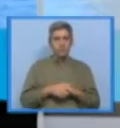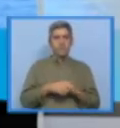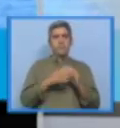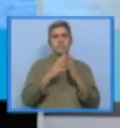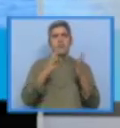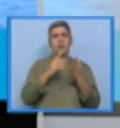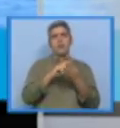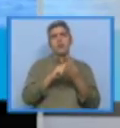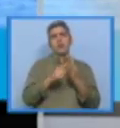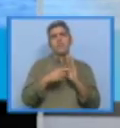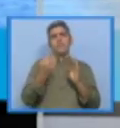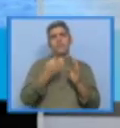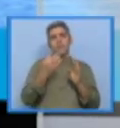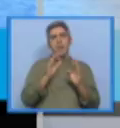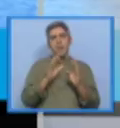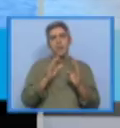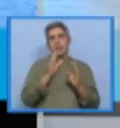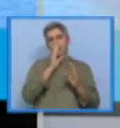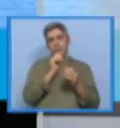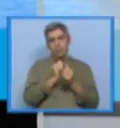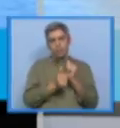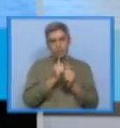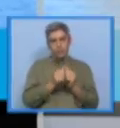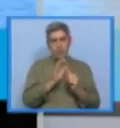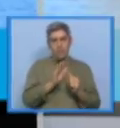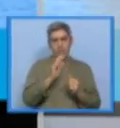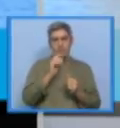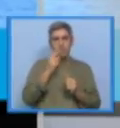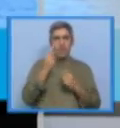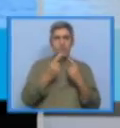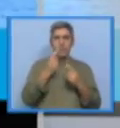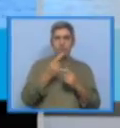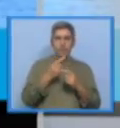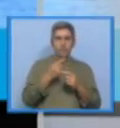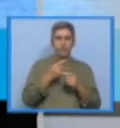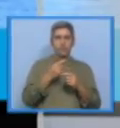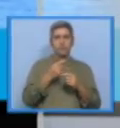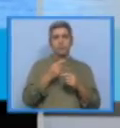parte deles foram ou ainda são praticantes do desporto, alguns de